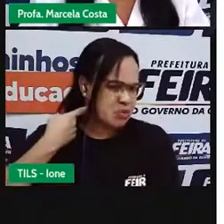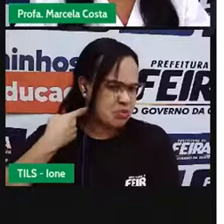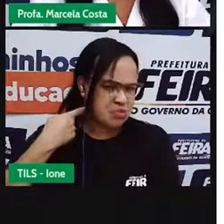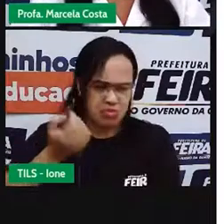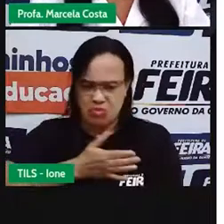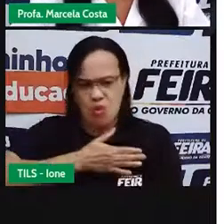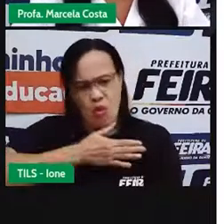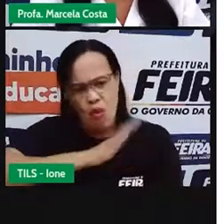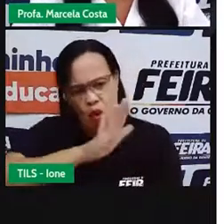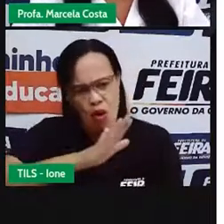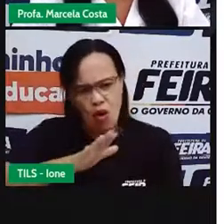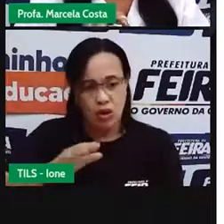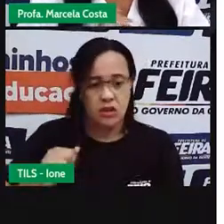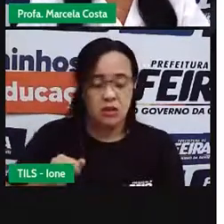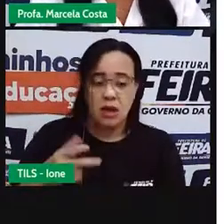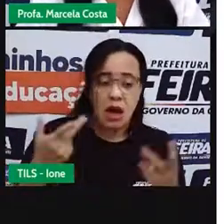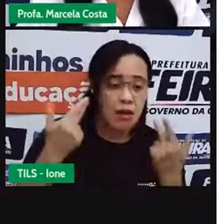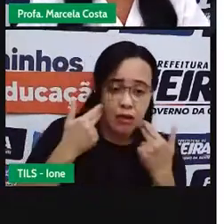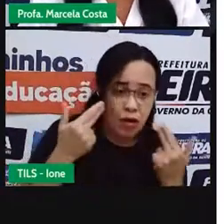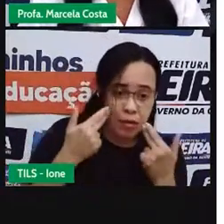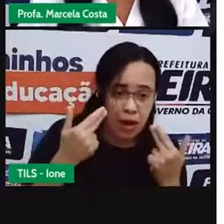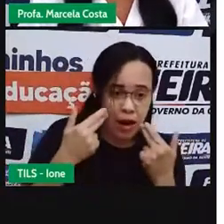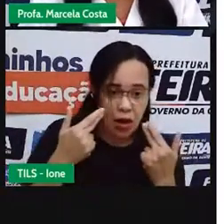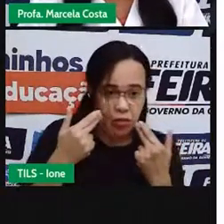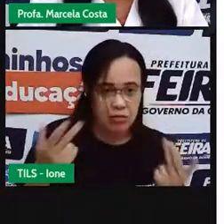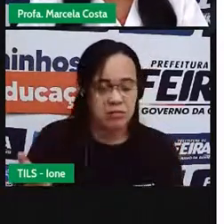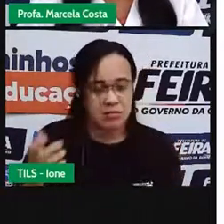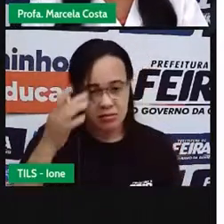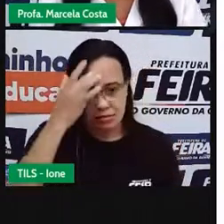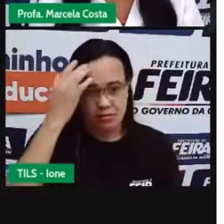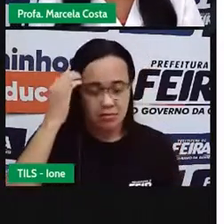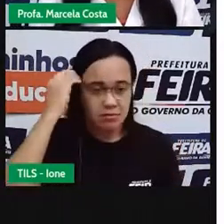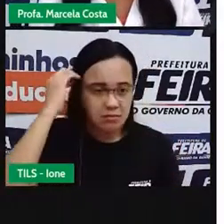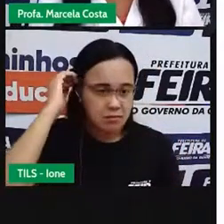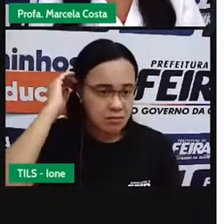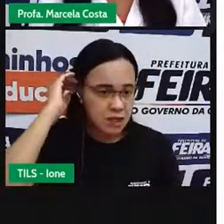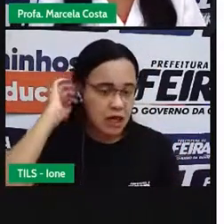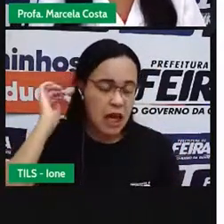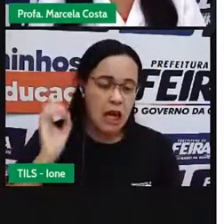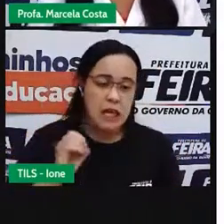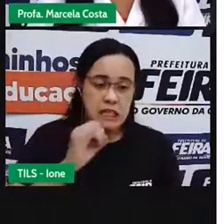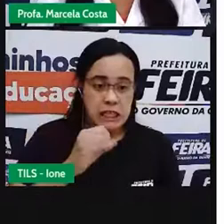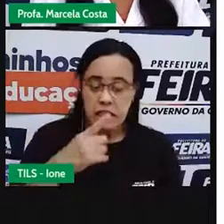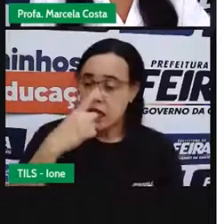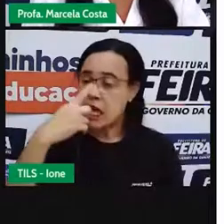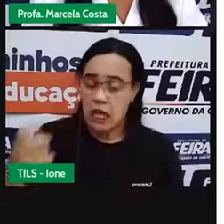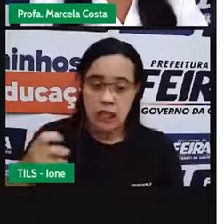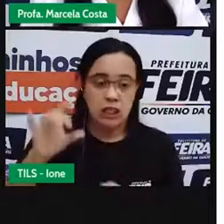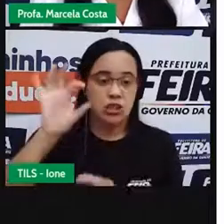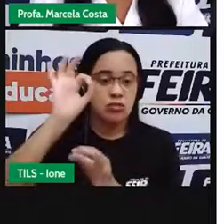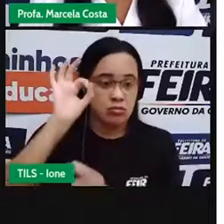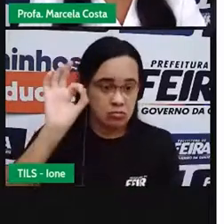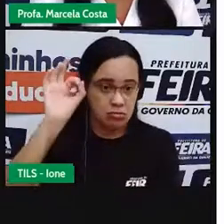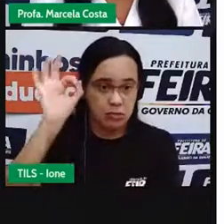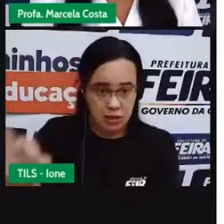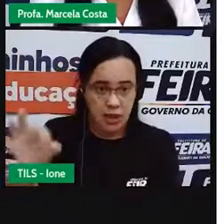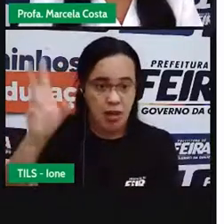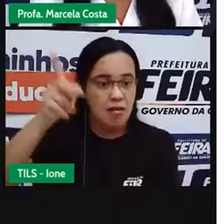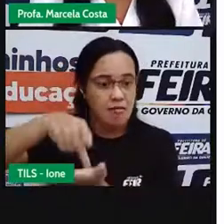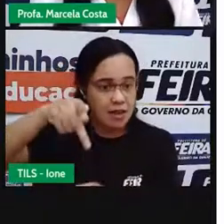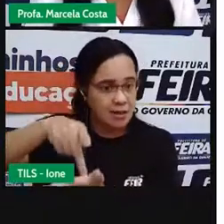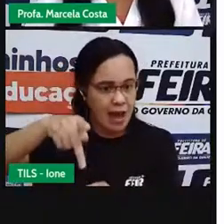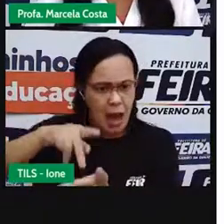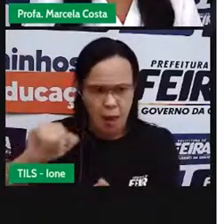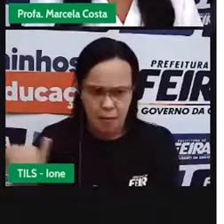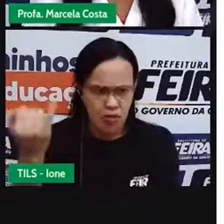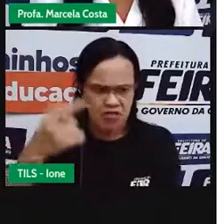gente não consegue mais dar nenhuma outra função, não consegue mais aproveitar